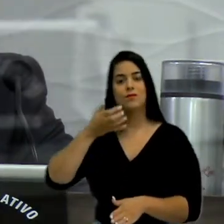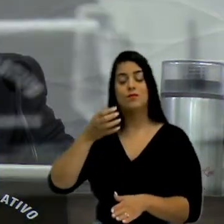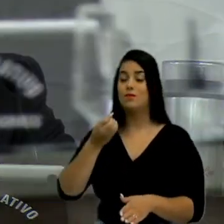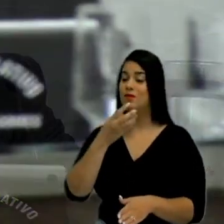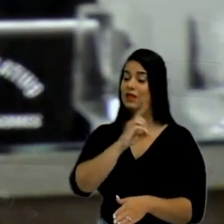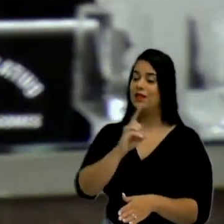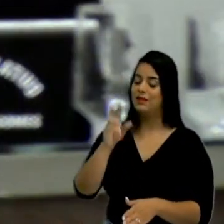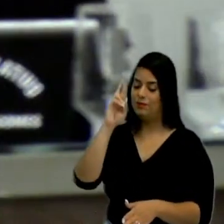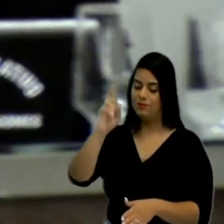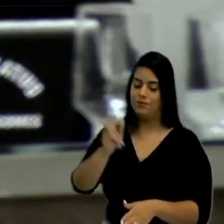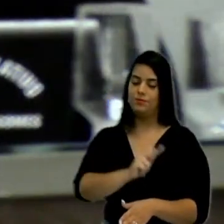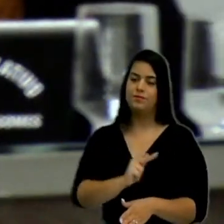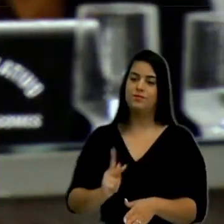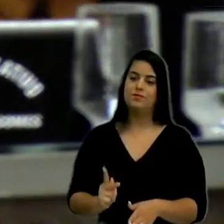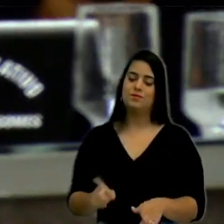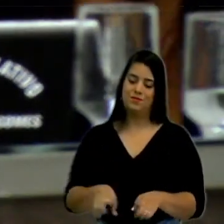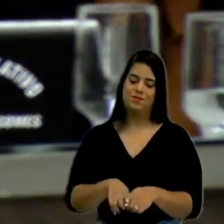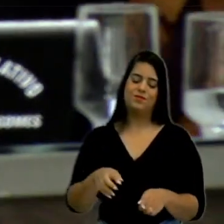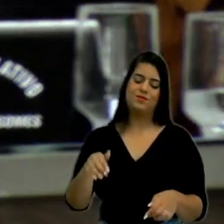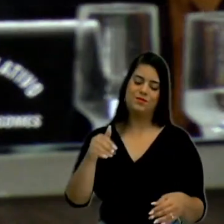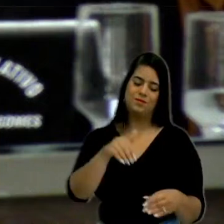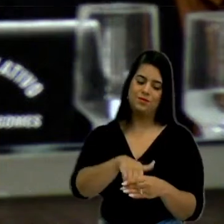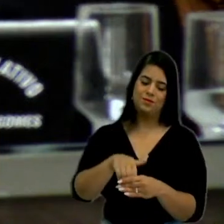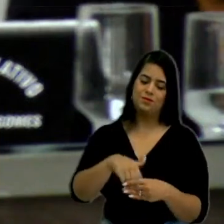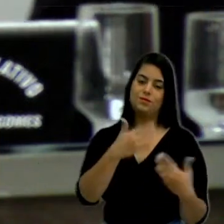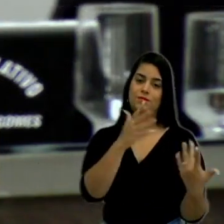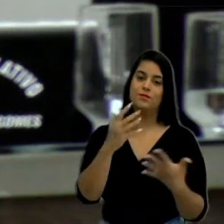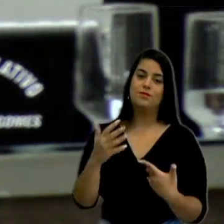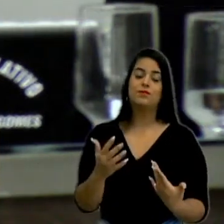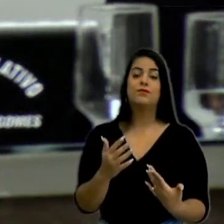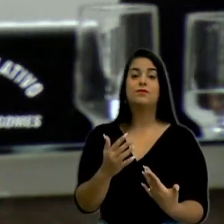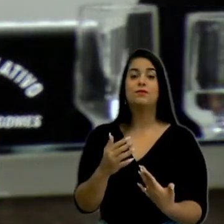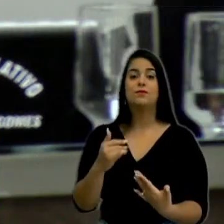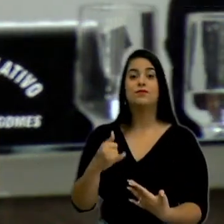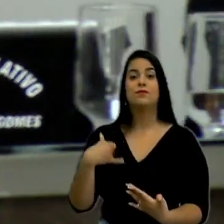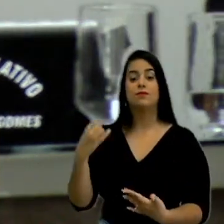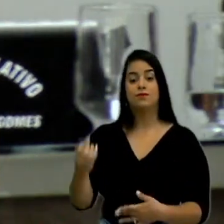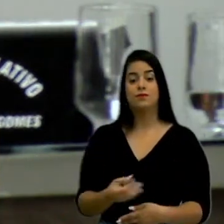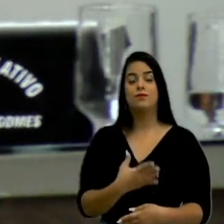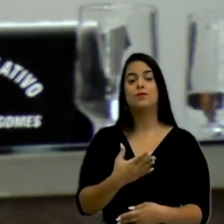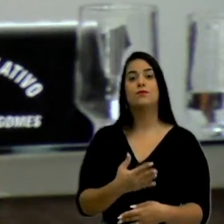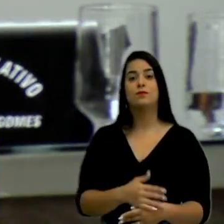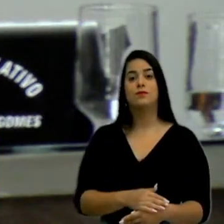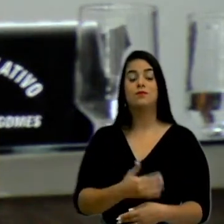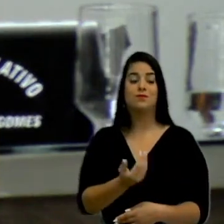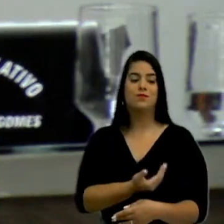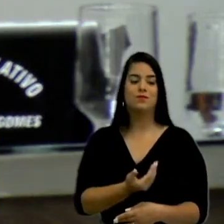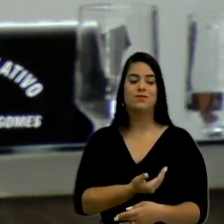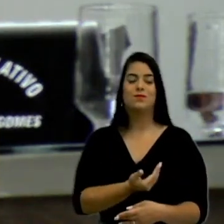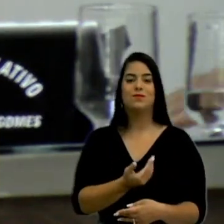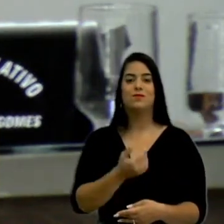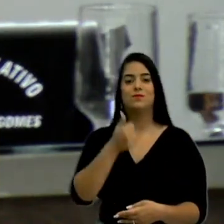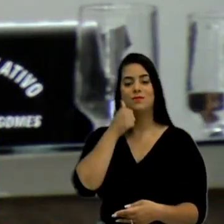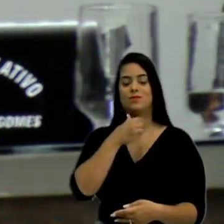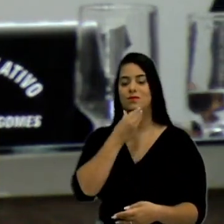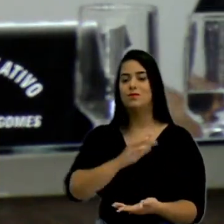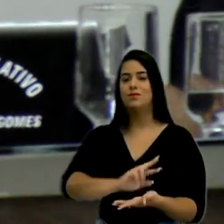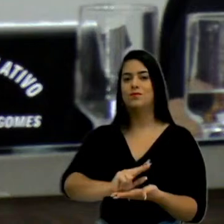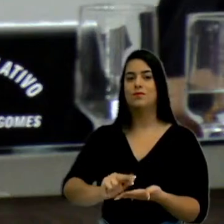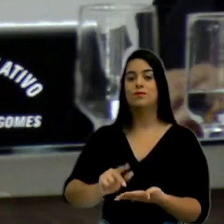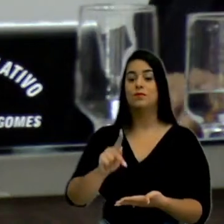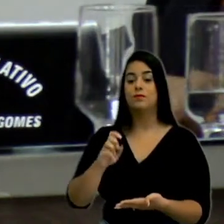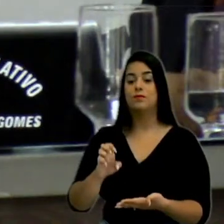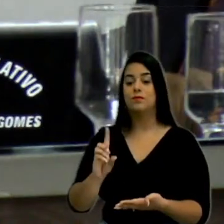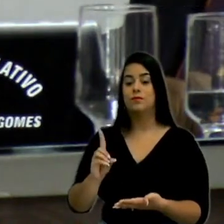senhor presidente. Também quero colocar uns votos de felicitações pela passagem de aniversário de amigos e amigas, de Pedro, filho